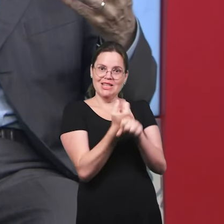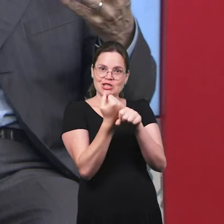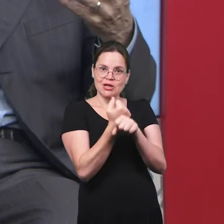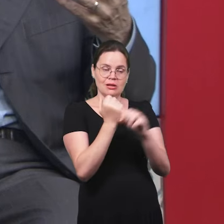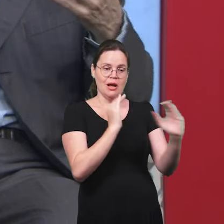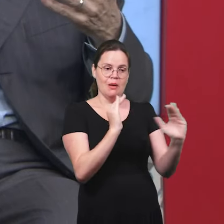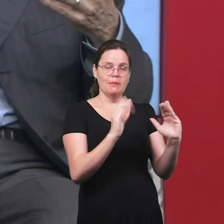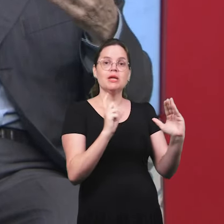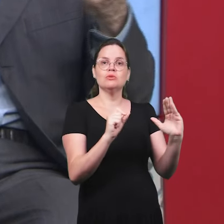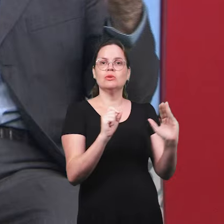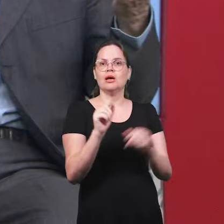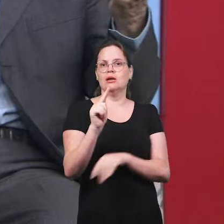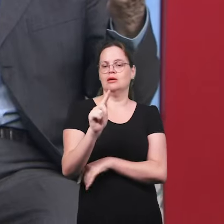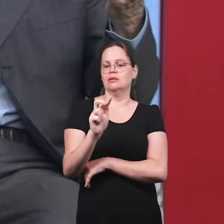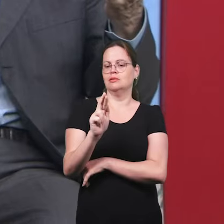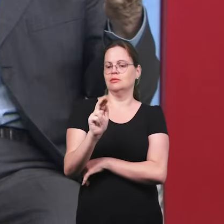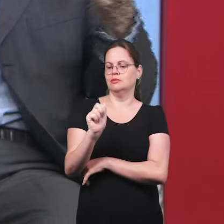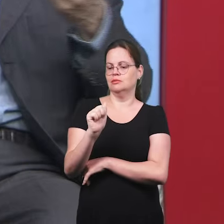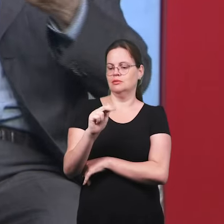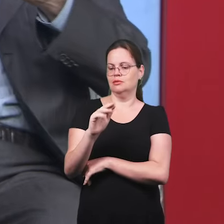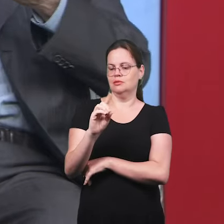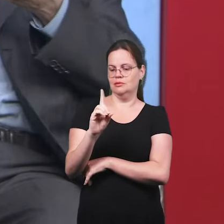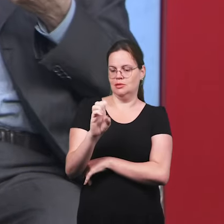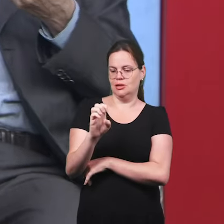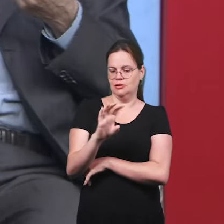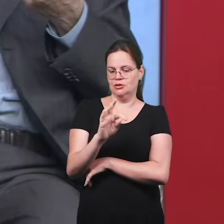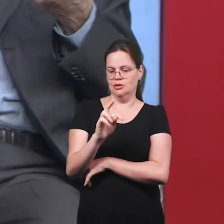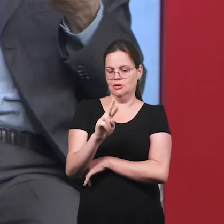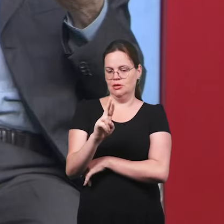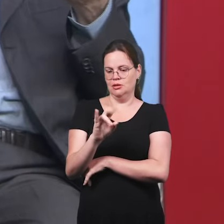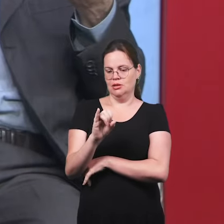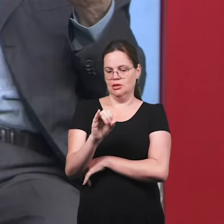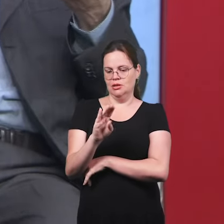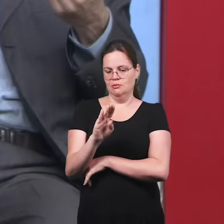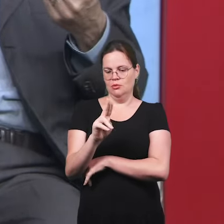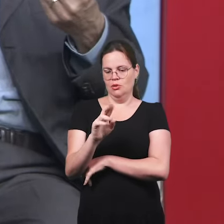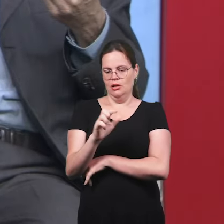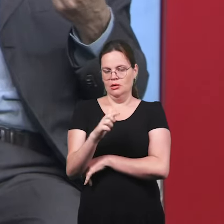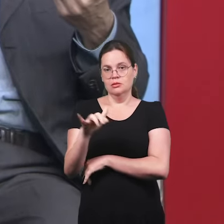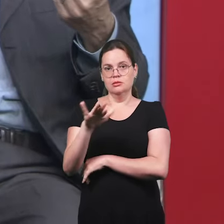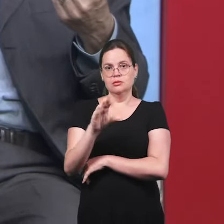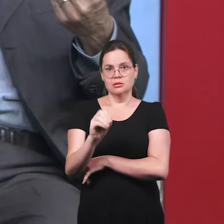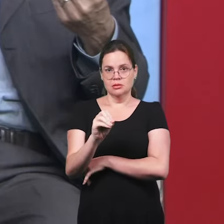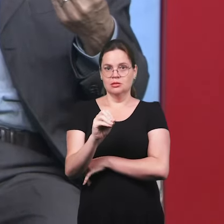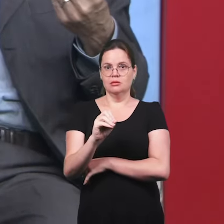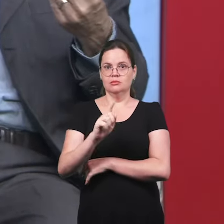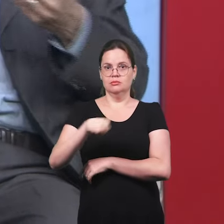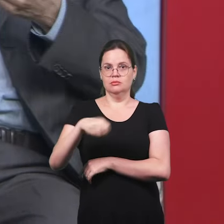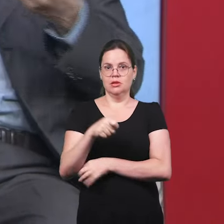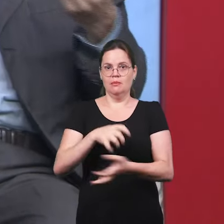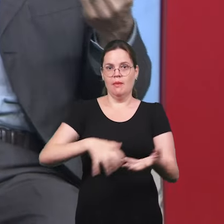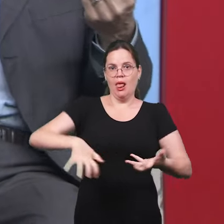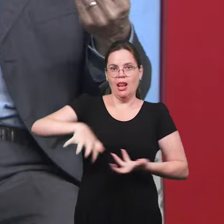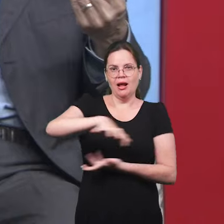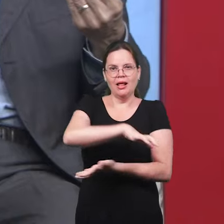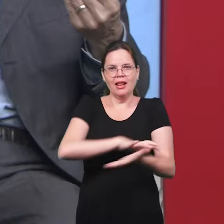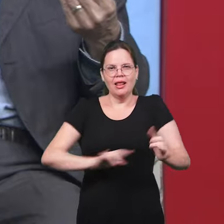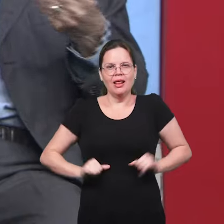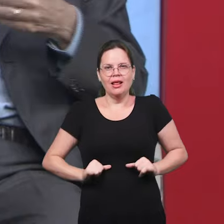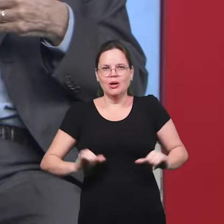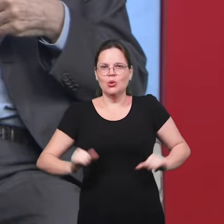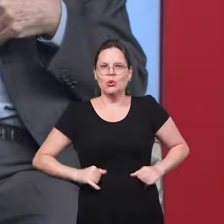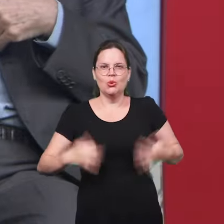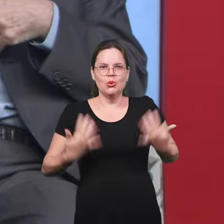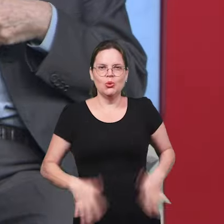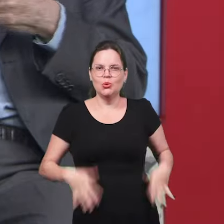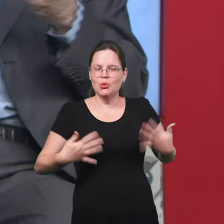tempo que nós chamamos de a grande tribulação. Vou lembrar que o termo grande tribulação não é um termo bíblico,